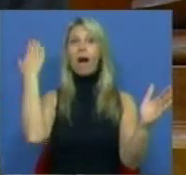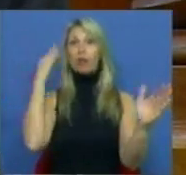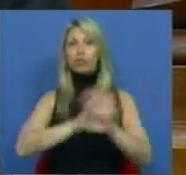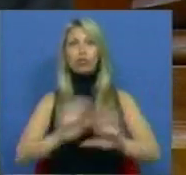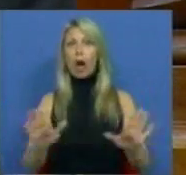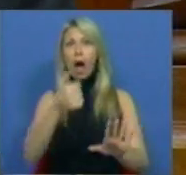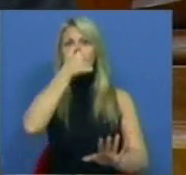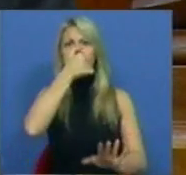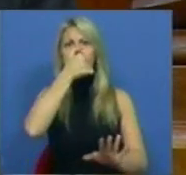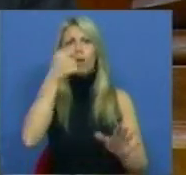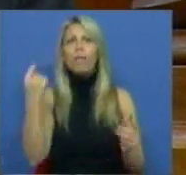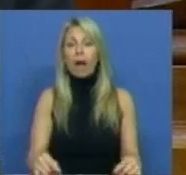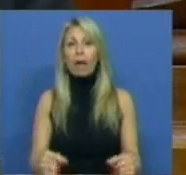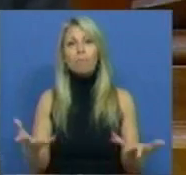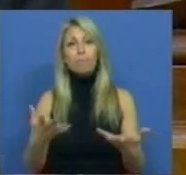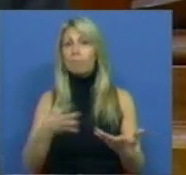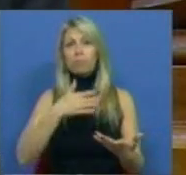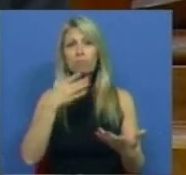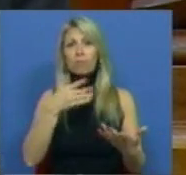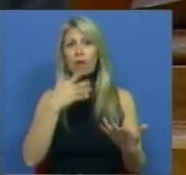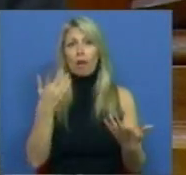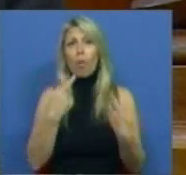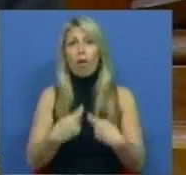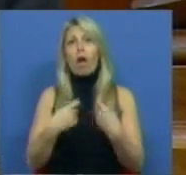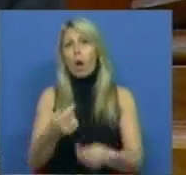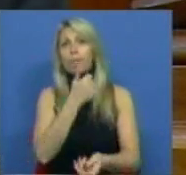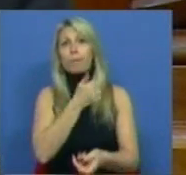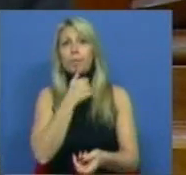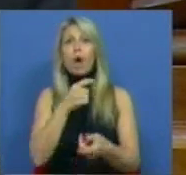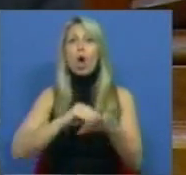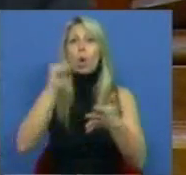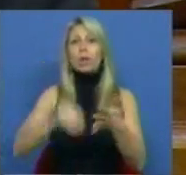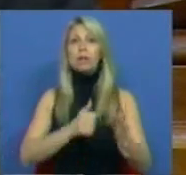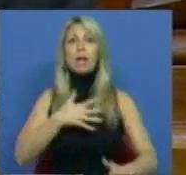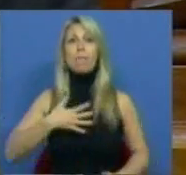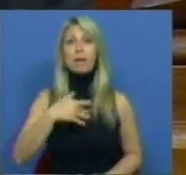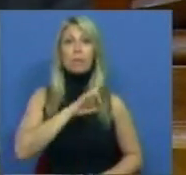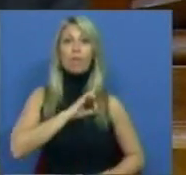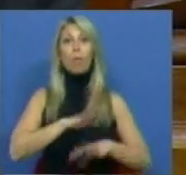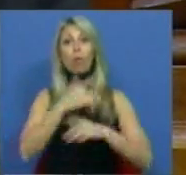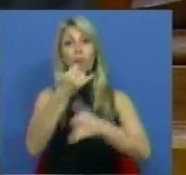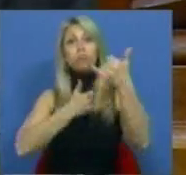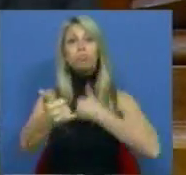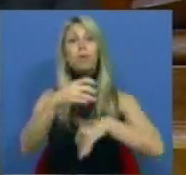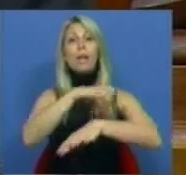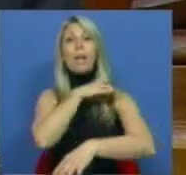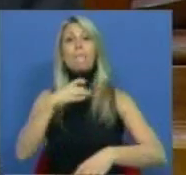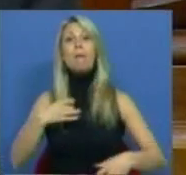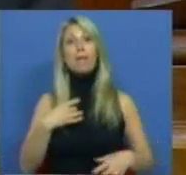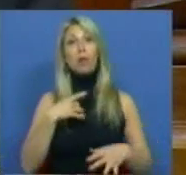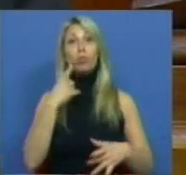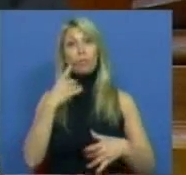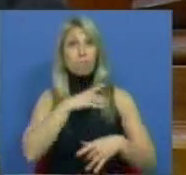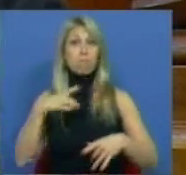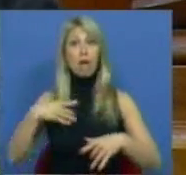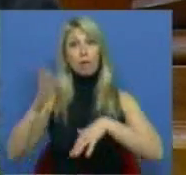sobrelotados. Desperdício na contratação de empresas privadas para substituir médicos que deixaram os hospitais e os centros de